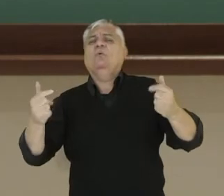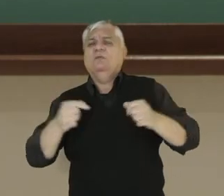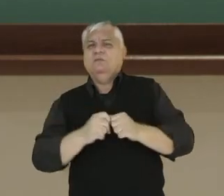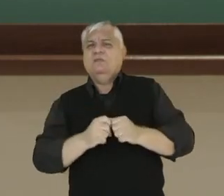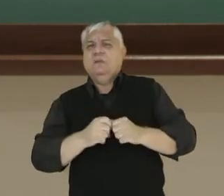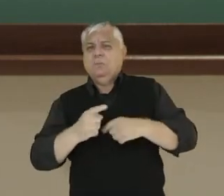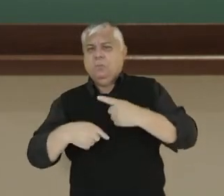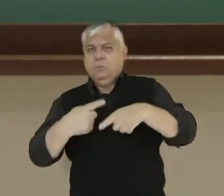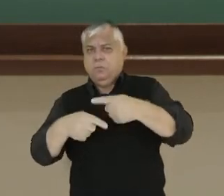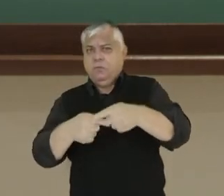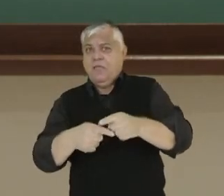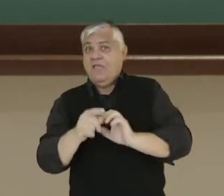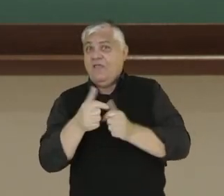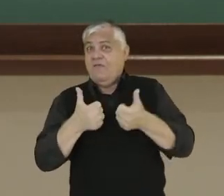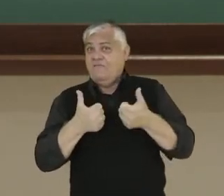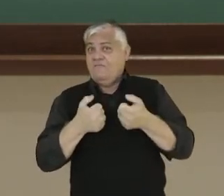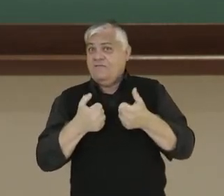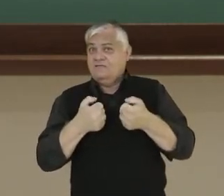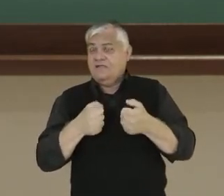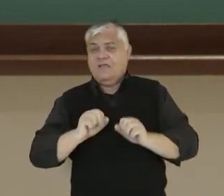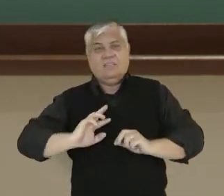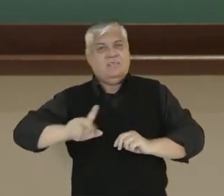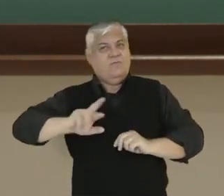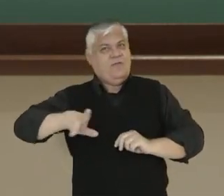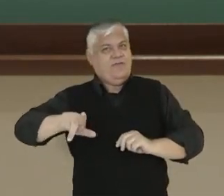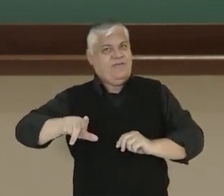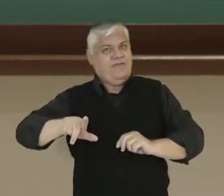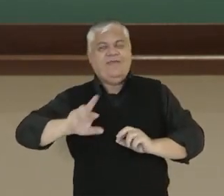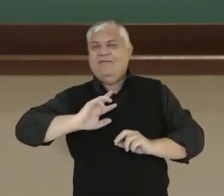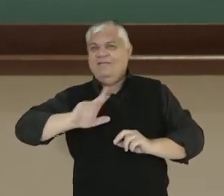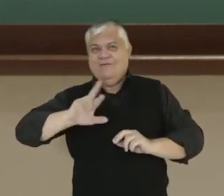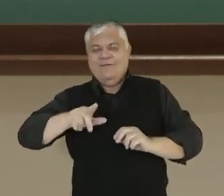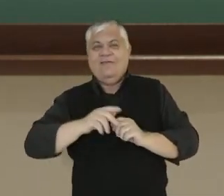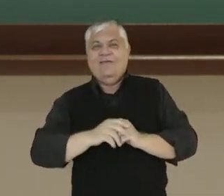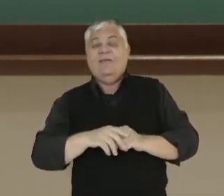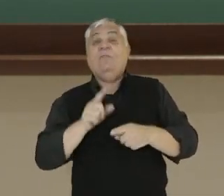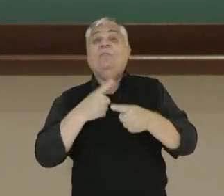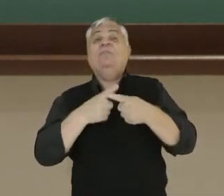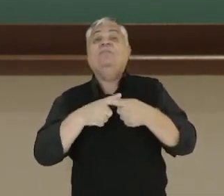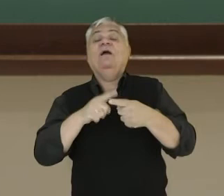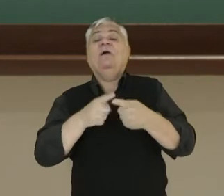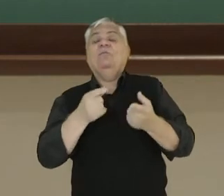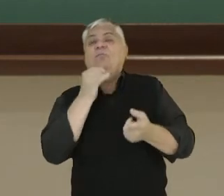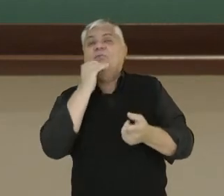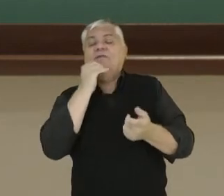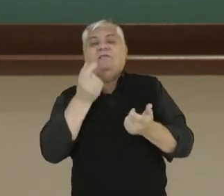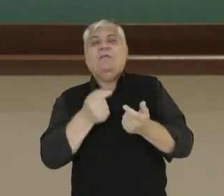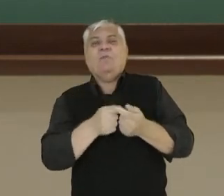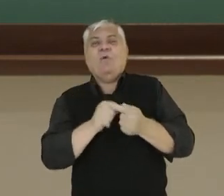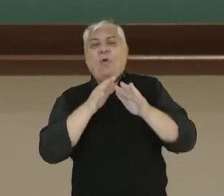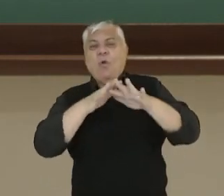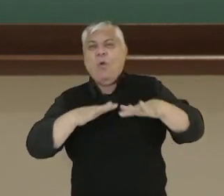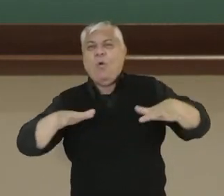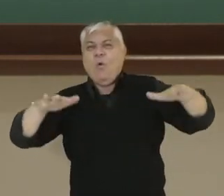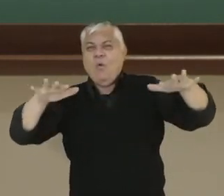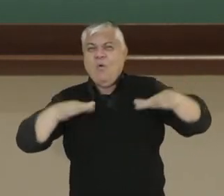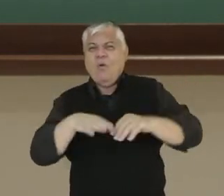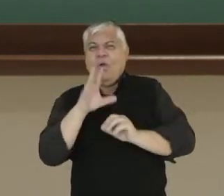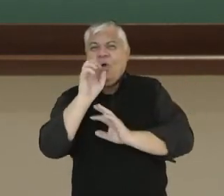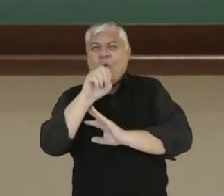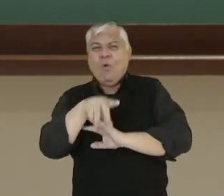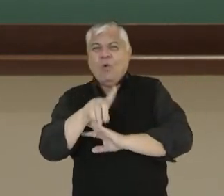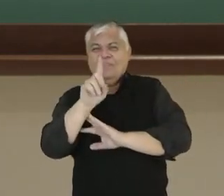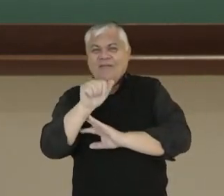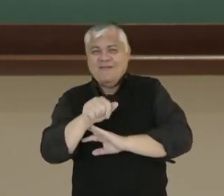onda física, não é energia que leva a matéria. Senão você rompe o conceito de onda física. A onda física, ela não leva a